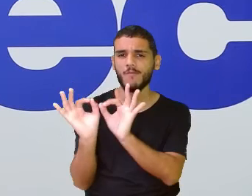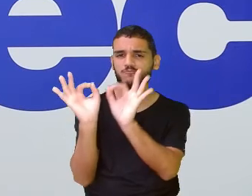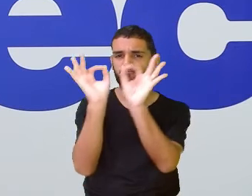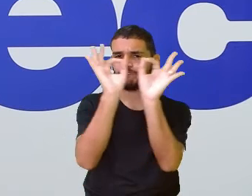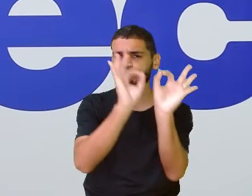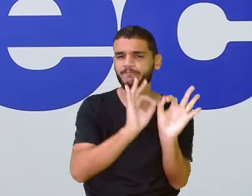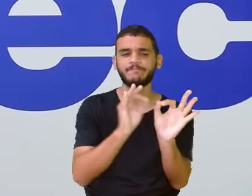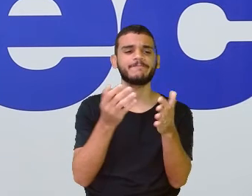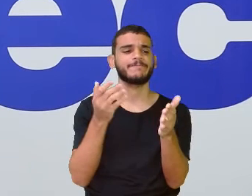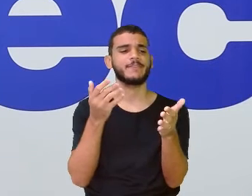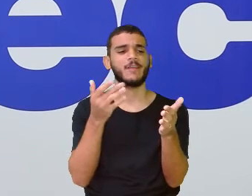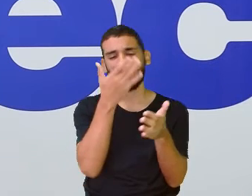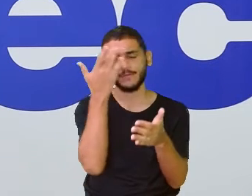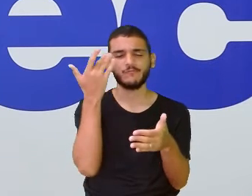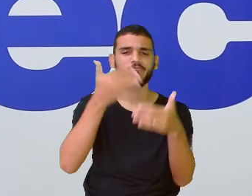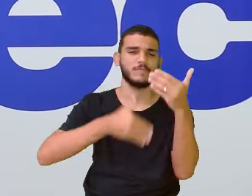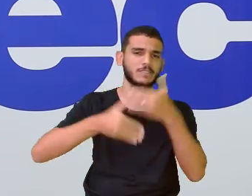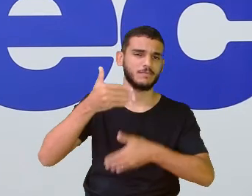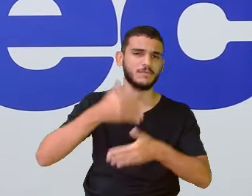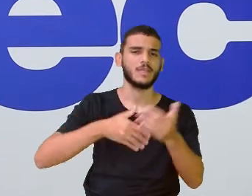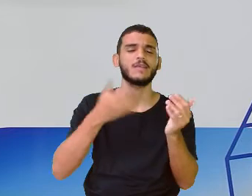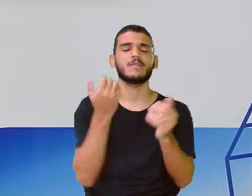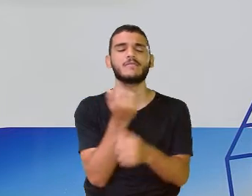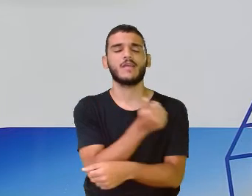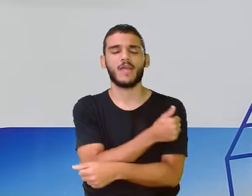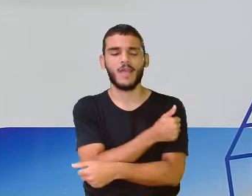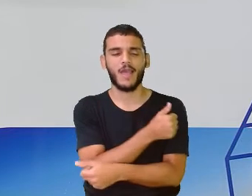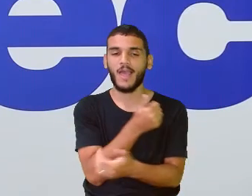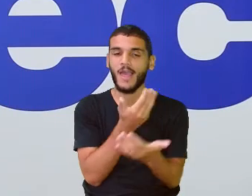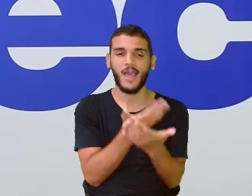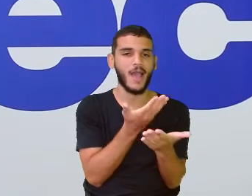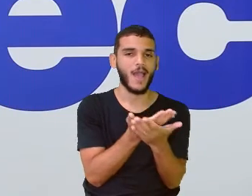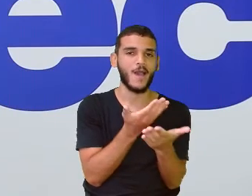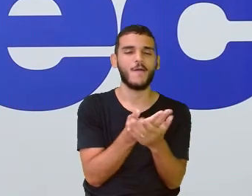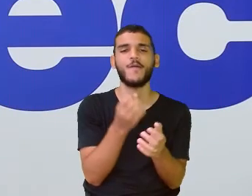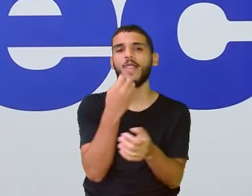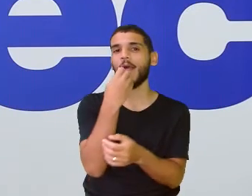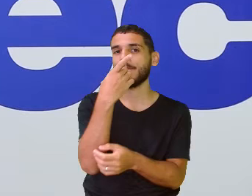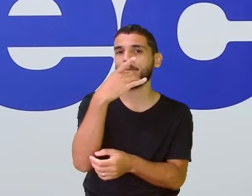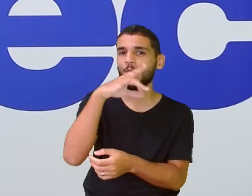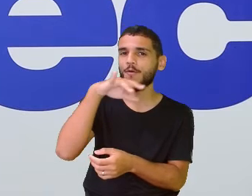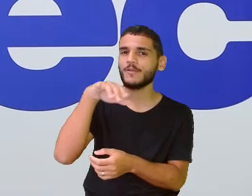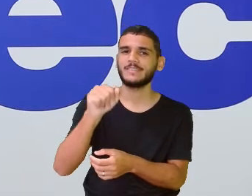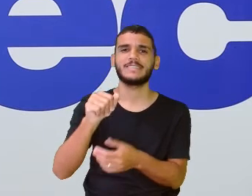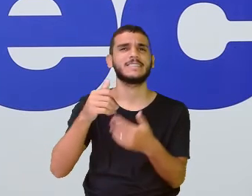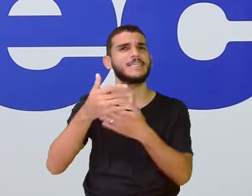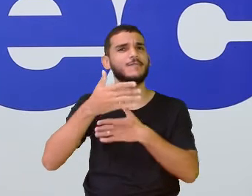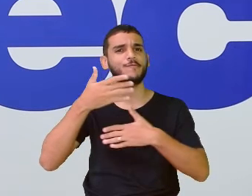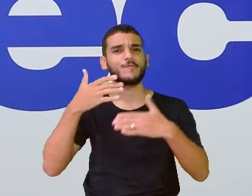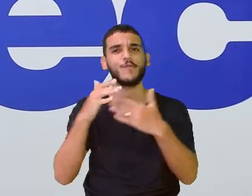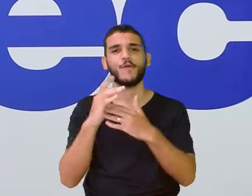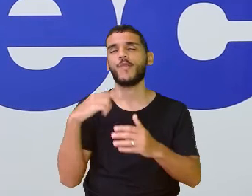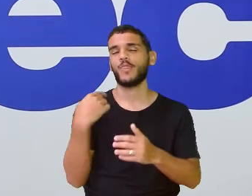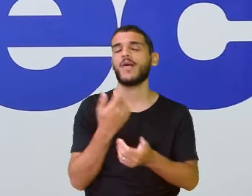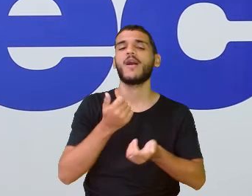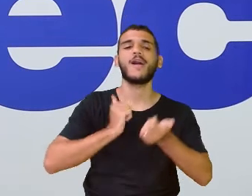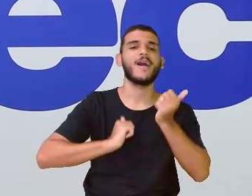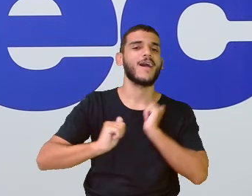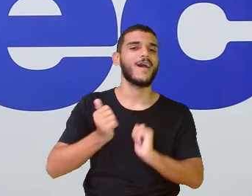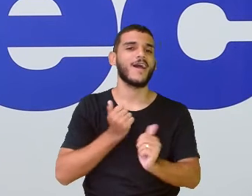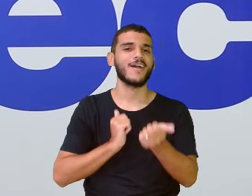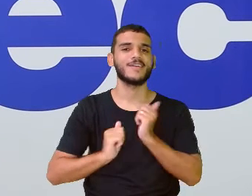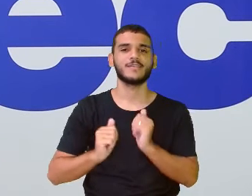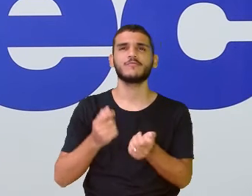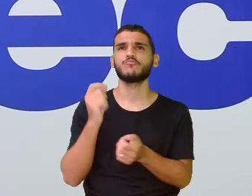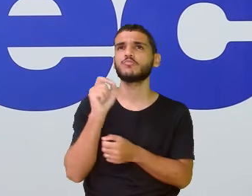gente já participando da nossa aula, desejando, né, um bom dia. Estamos aqui na ansiedade, o que será que